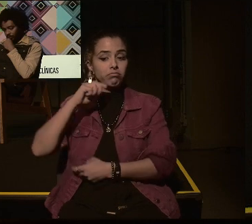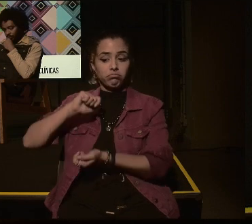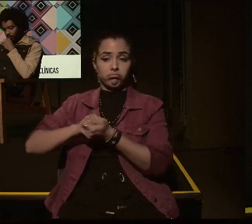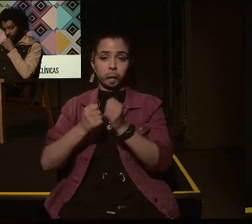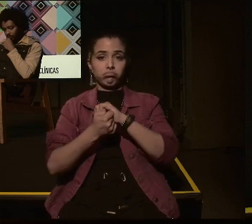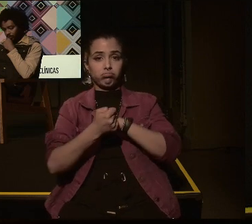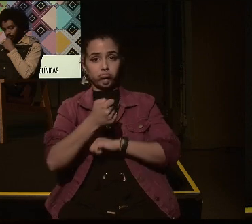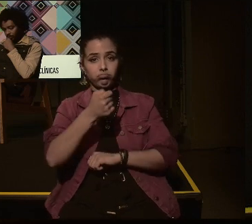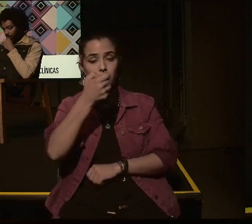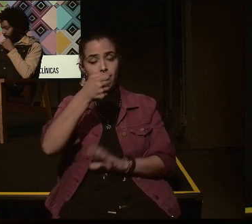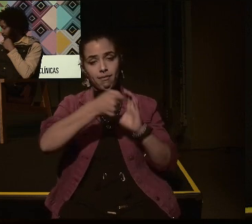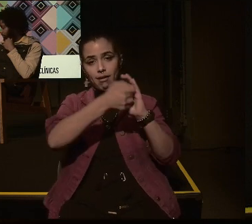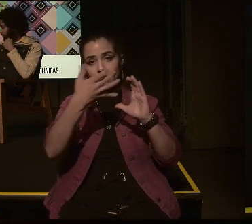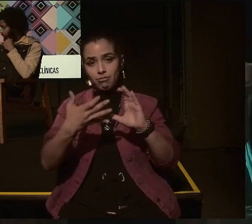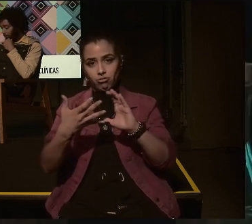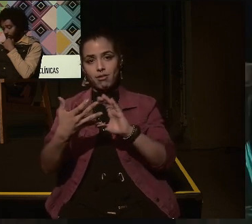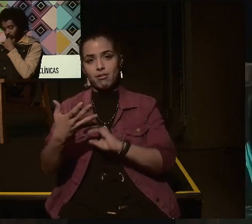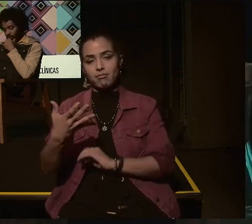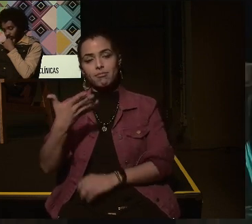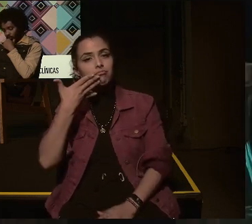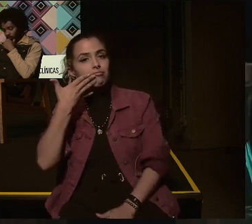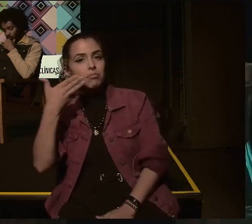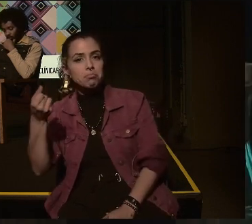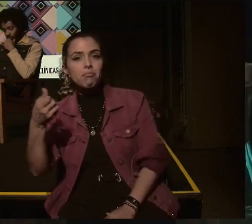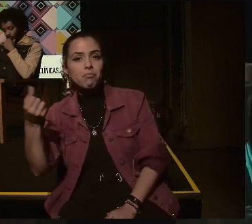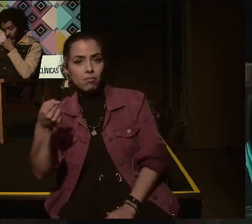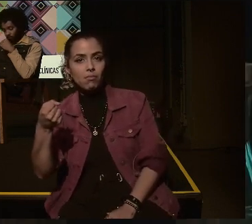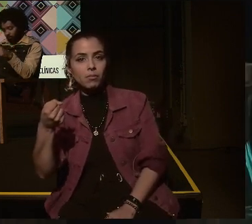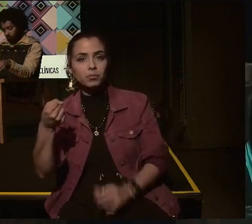Então, quando você